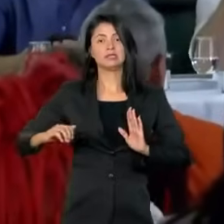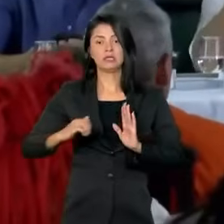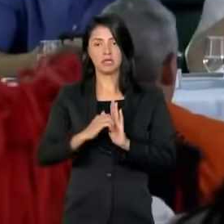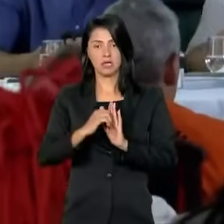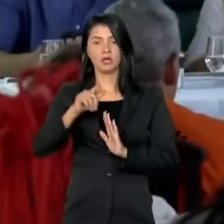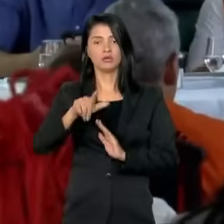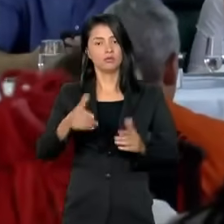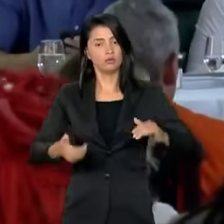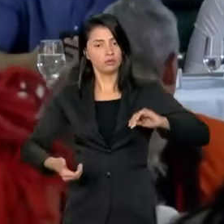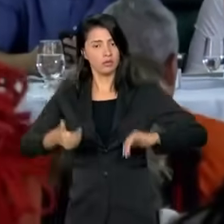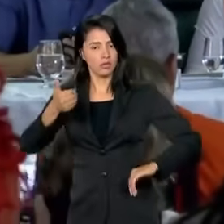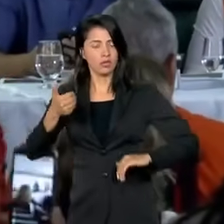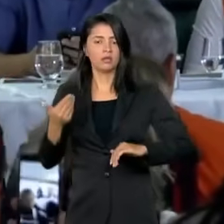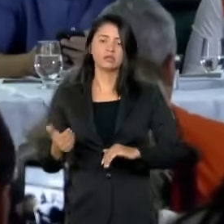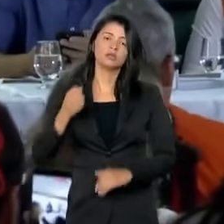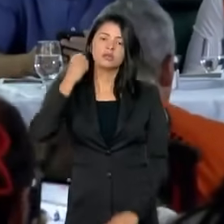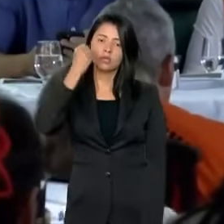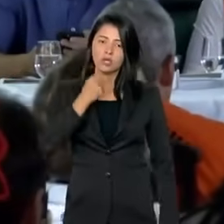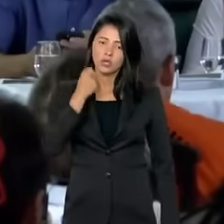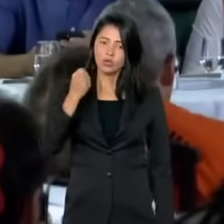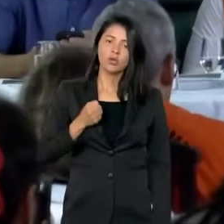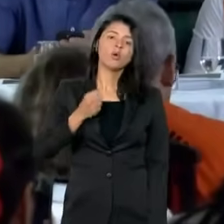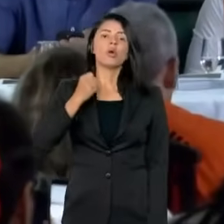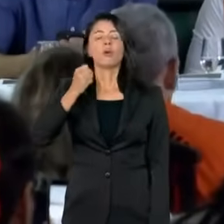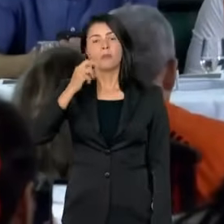Nacional, senador Rodrigo Pacheco.